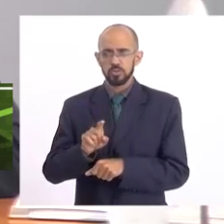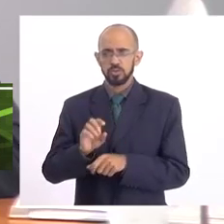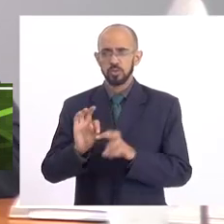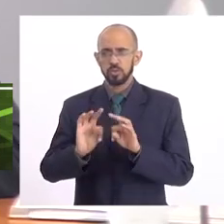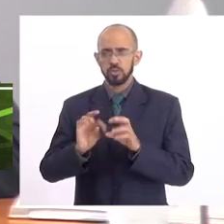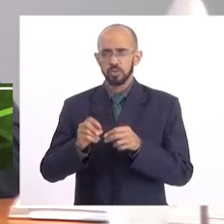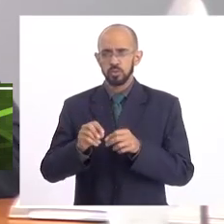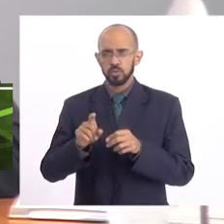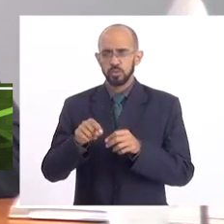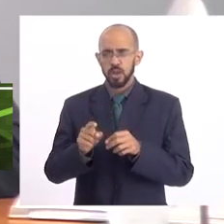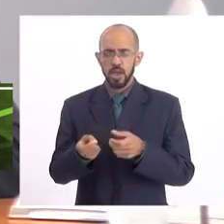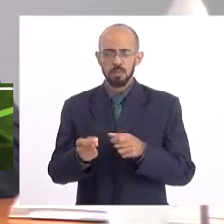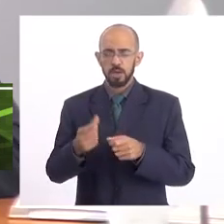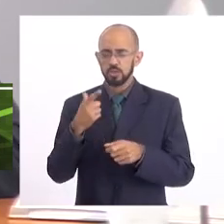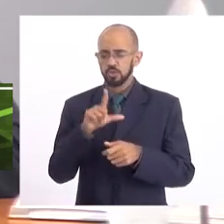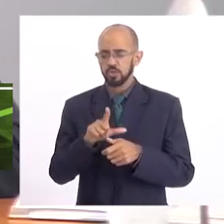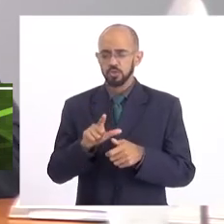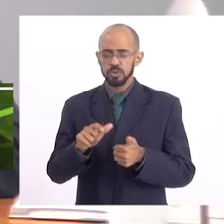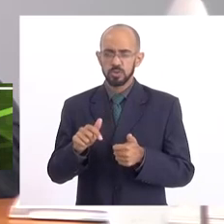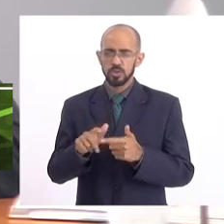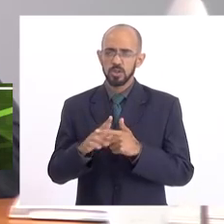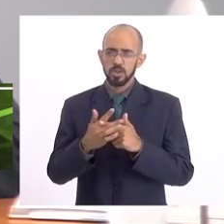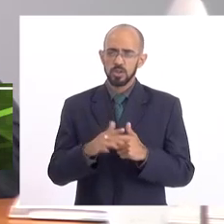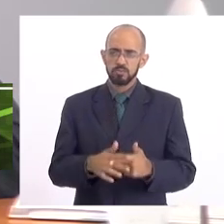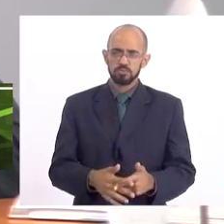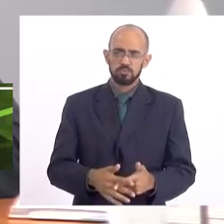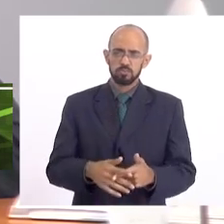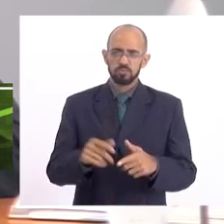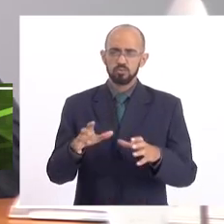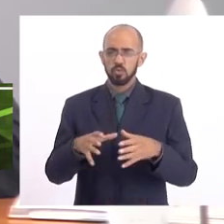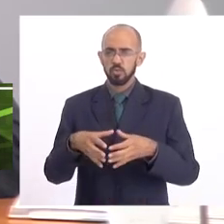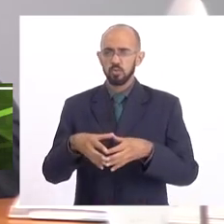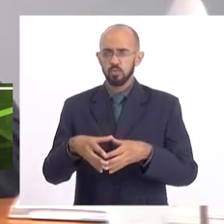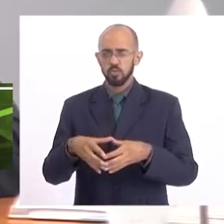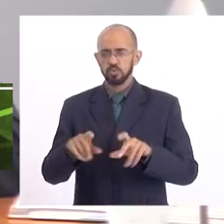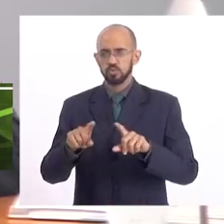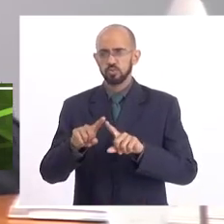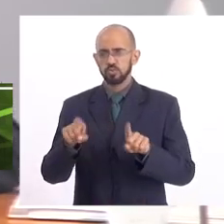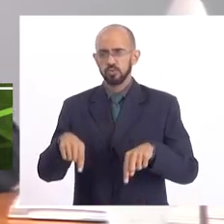a recomposição do efetivo Degase nas suas mais variadas áreas.